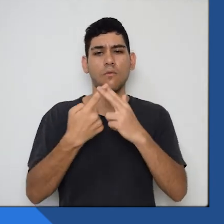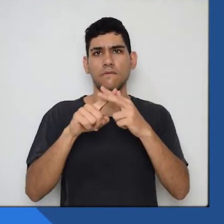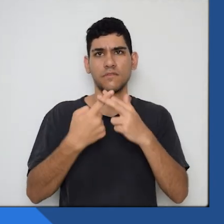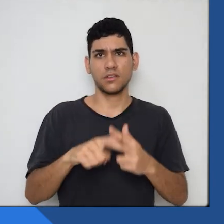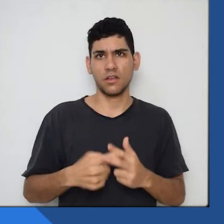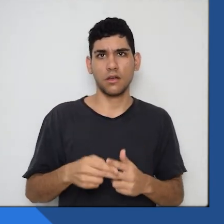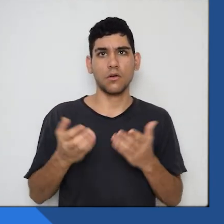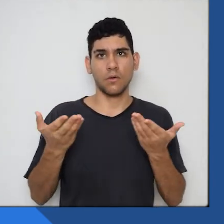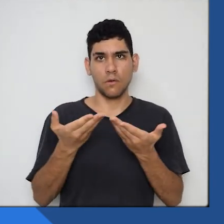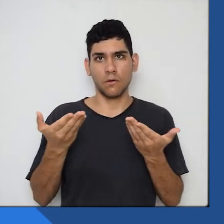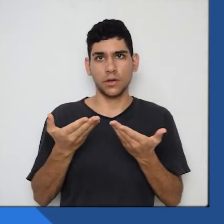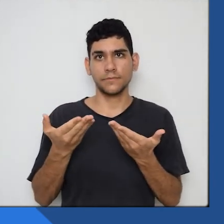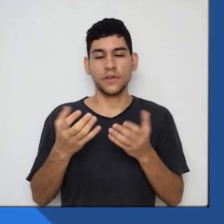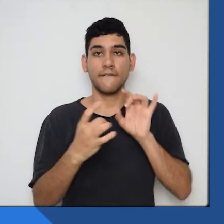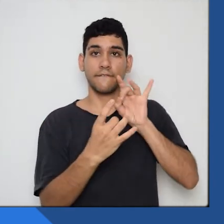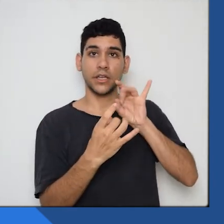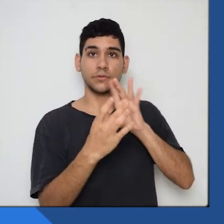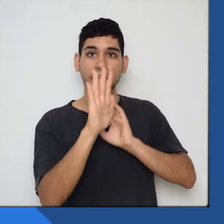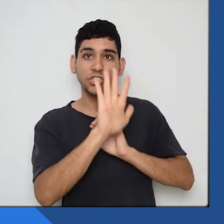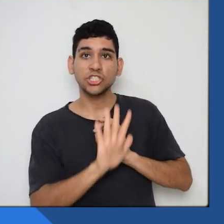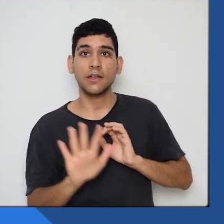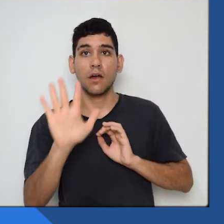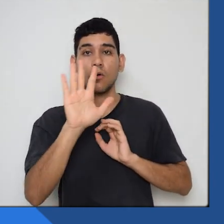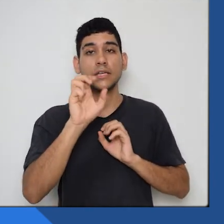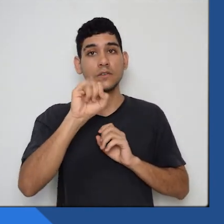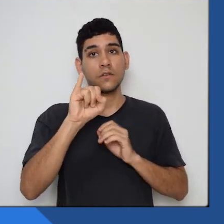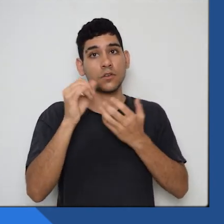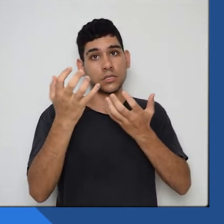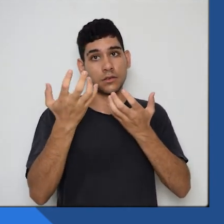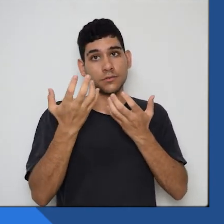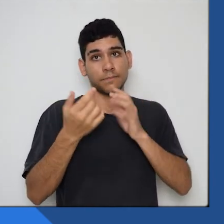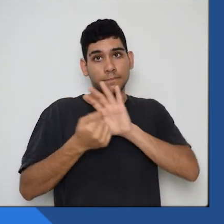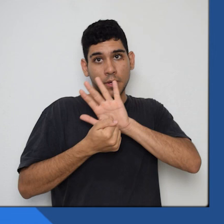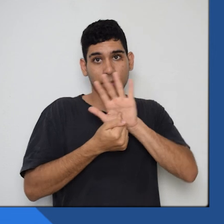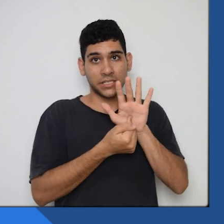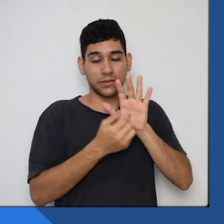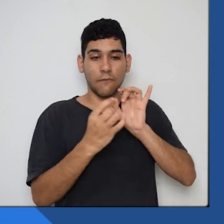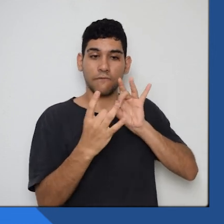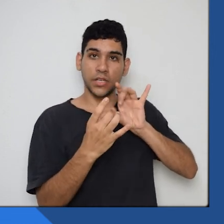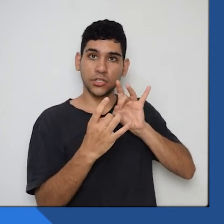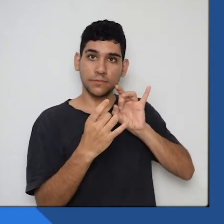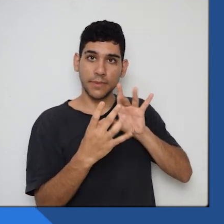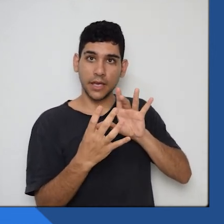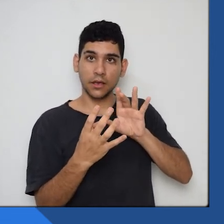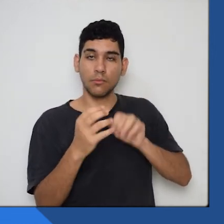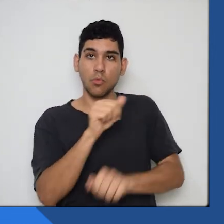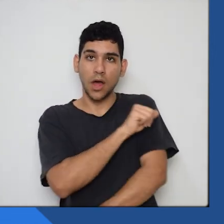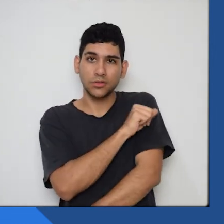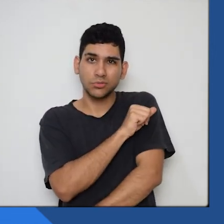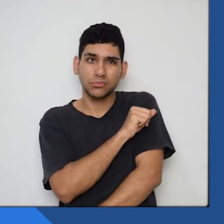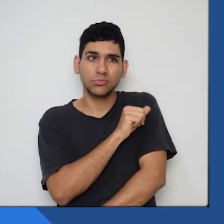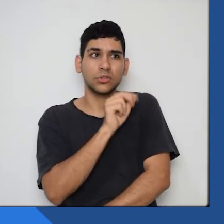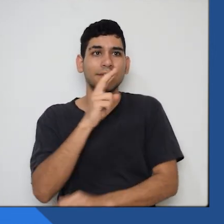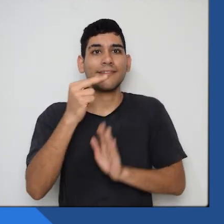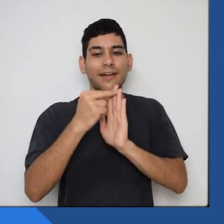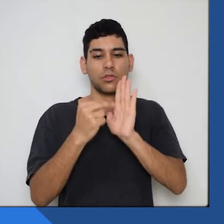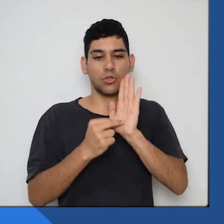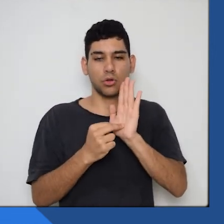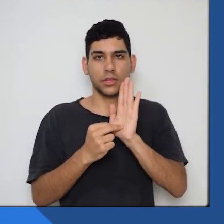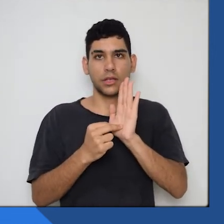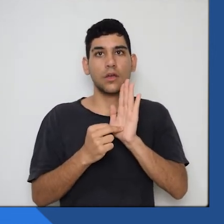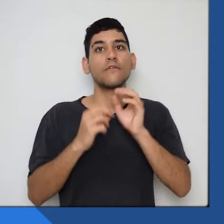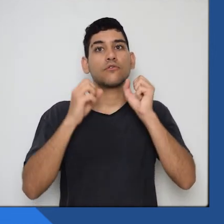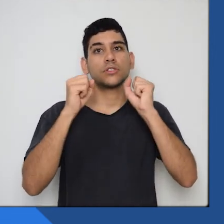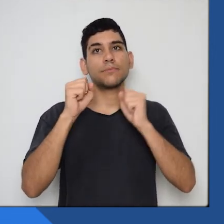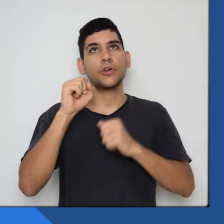tentativas, a gente também não quer configurar isso. Feedback geral. Caso você queira apresentar um feedback para o